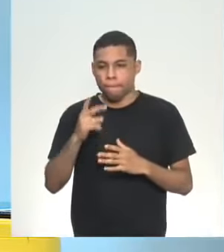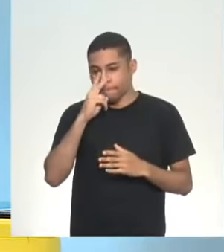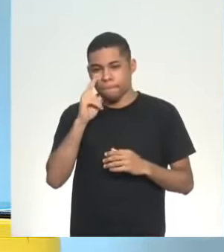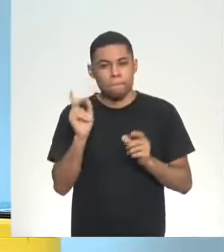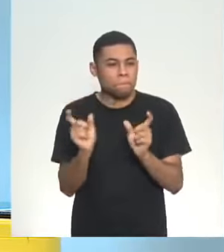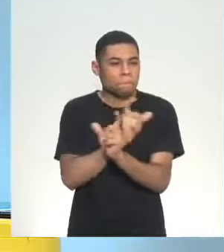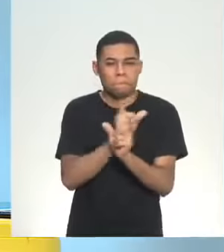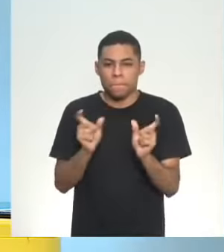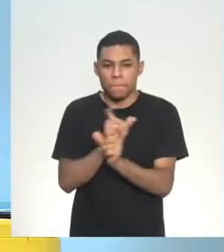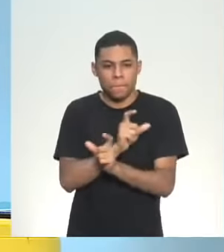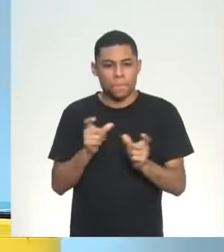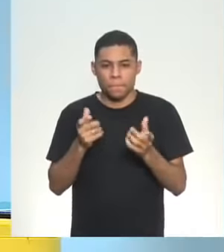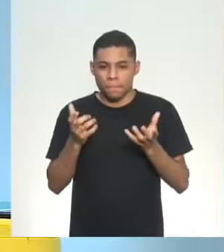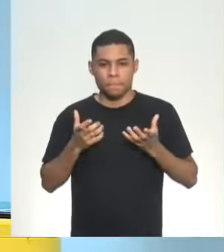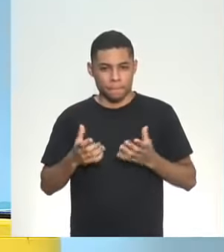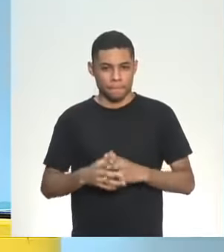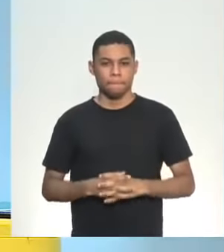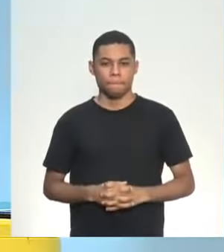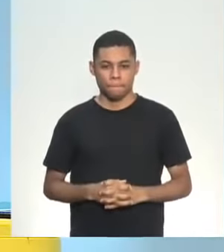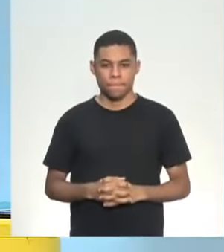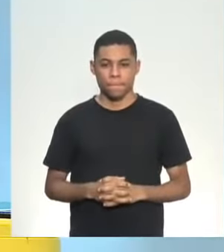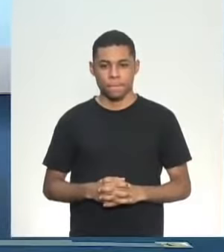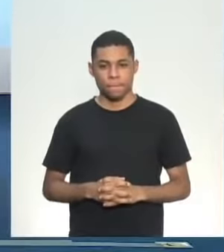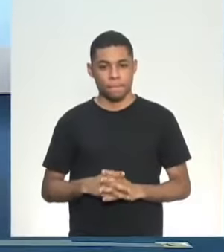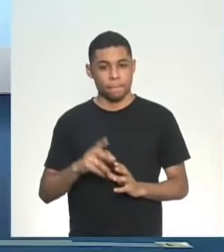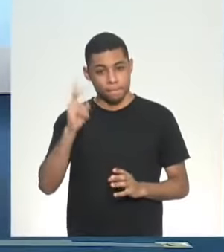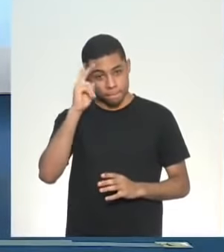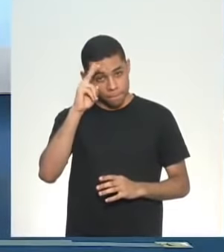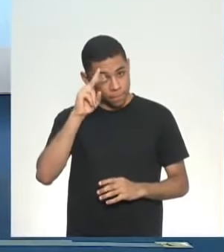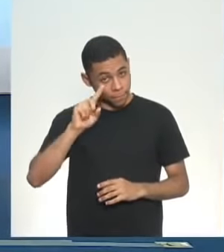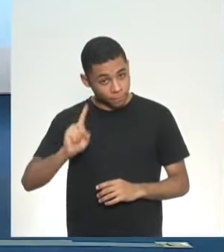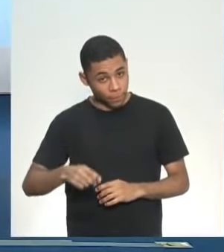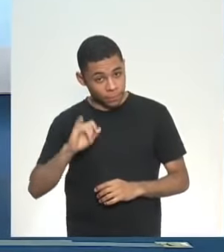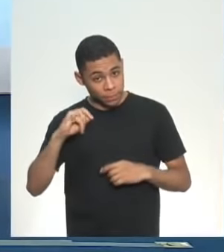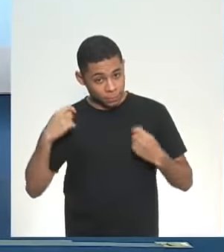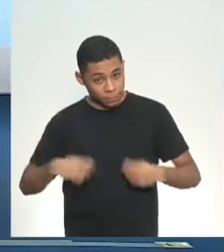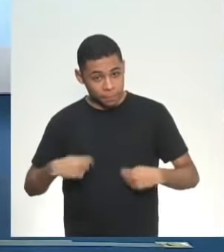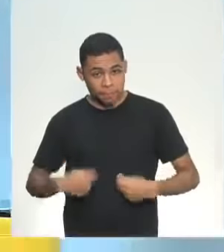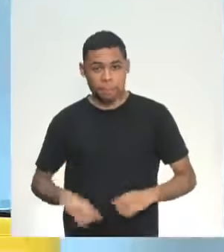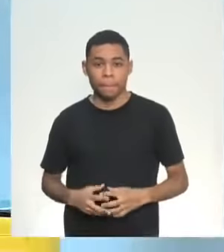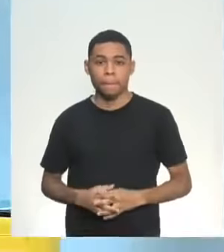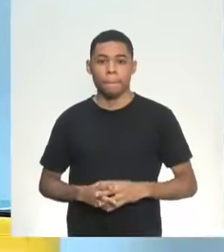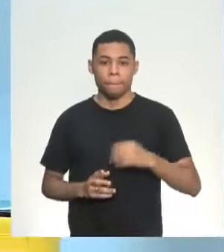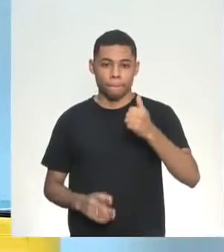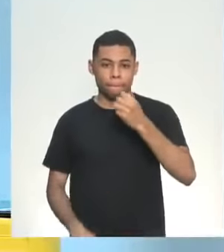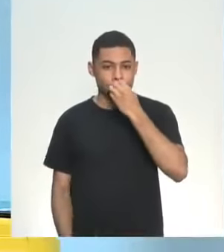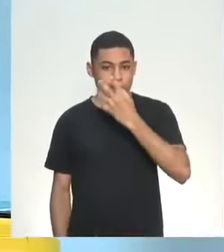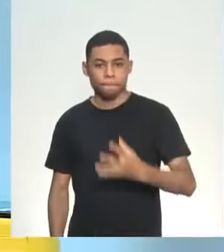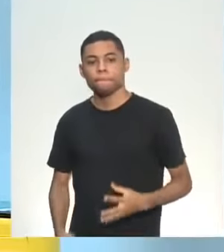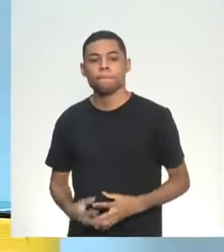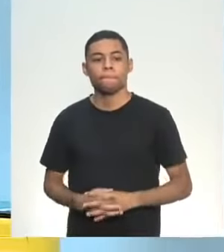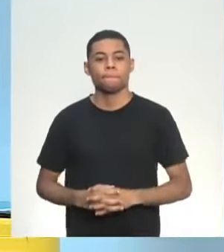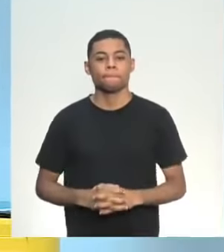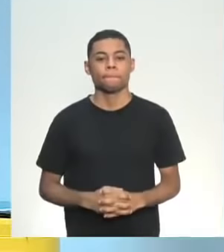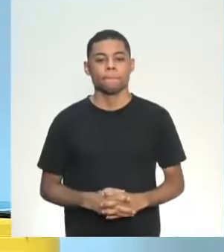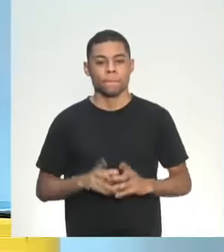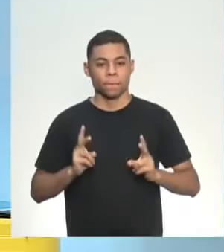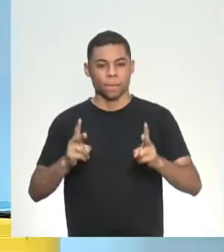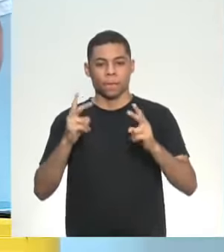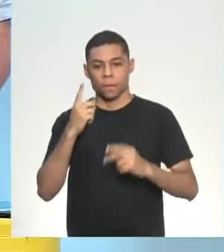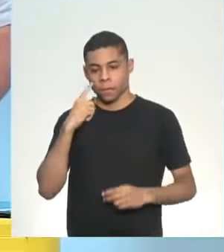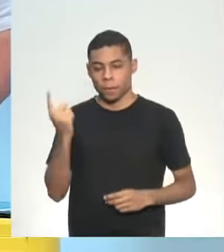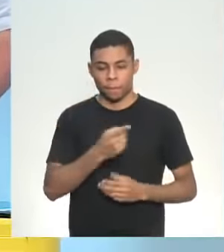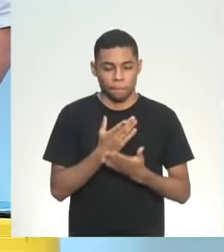ele põe se põe onde você quiser lembrando de colocar as vírgulas que você realmente por escrever tá bom então vamos lá pessoal